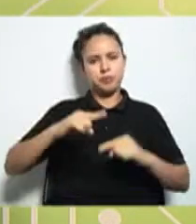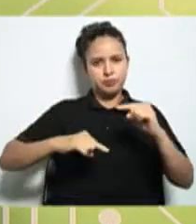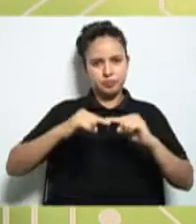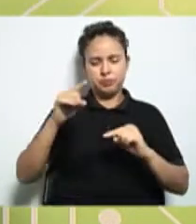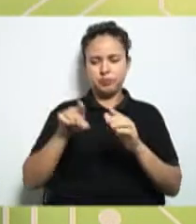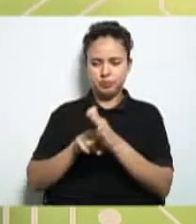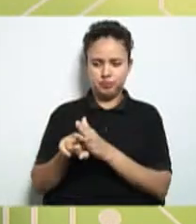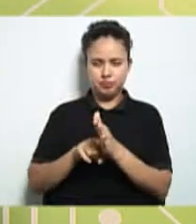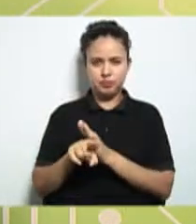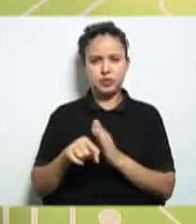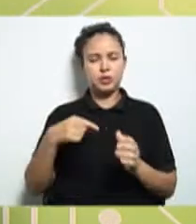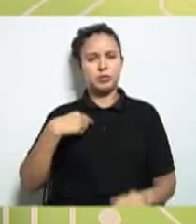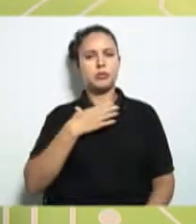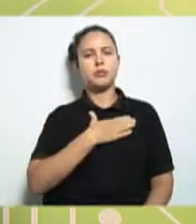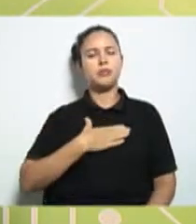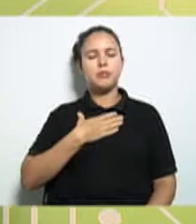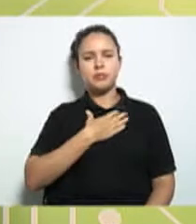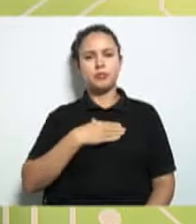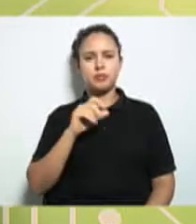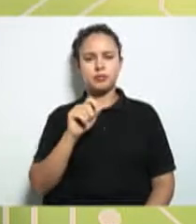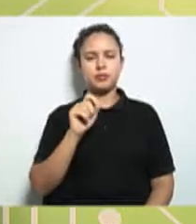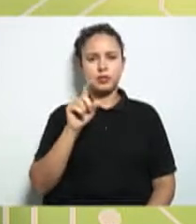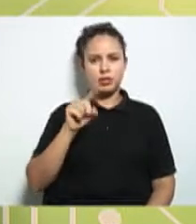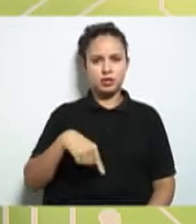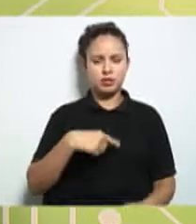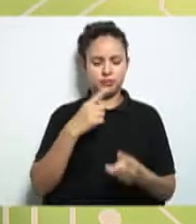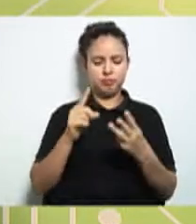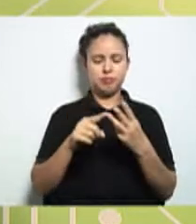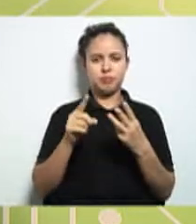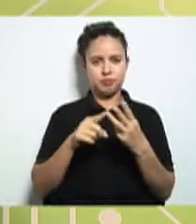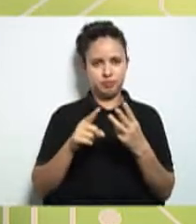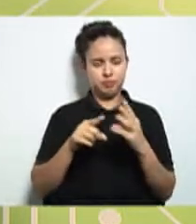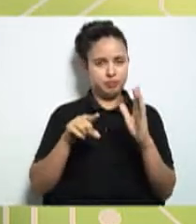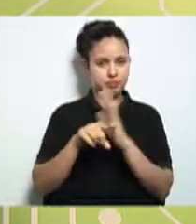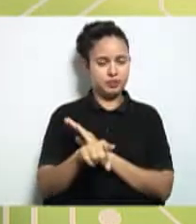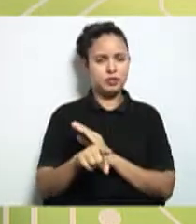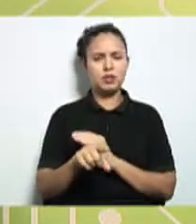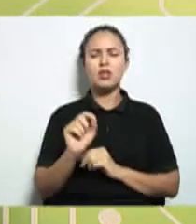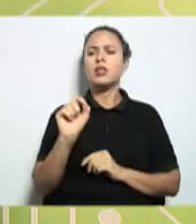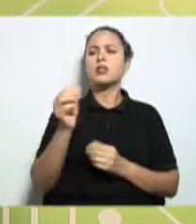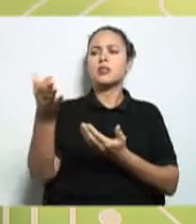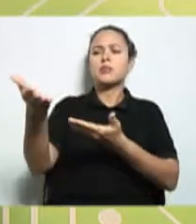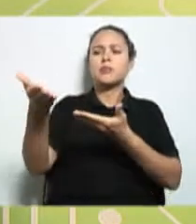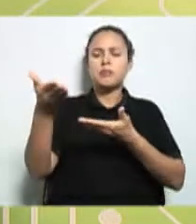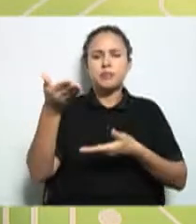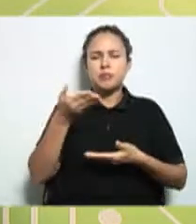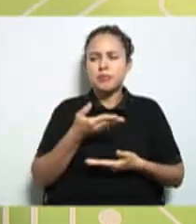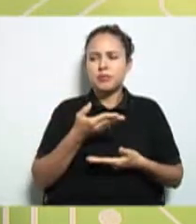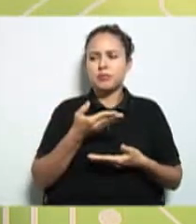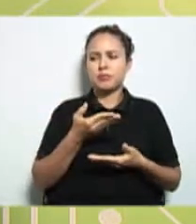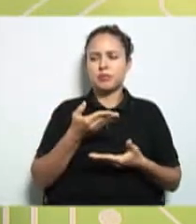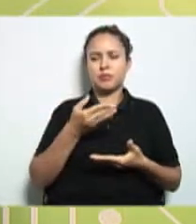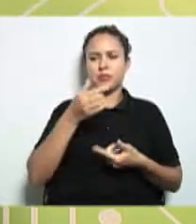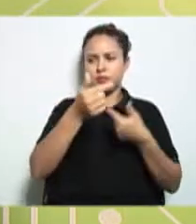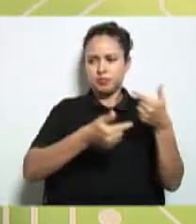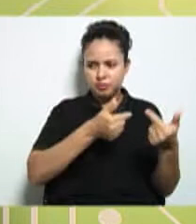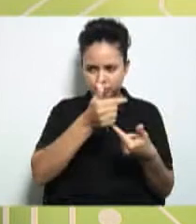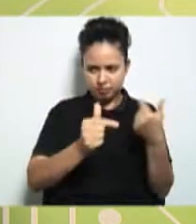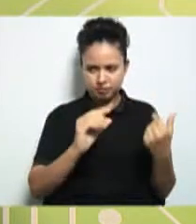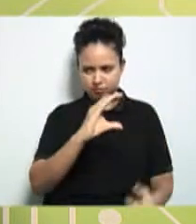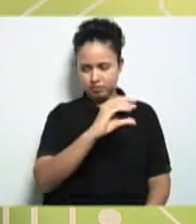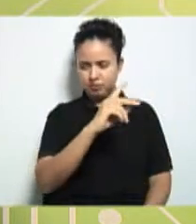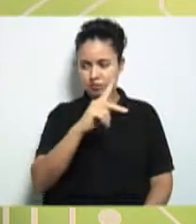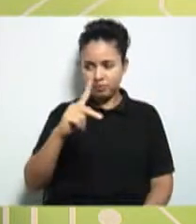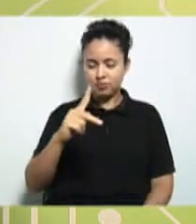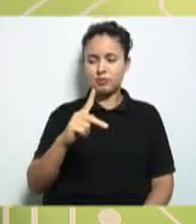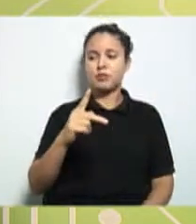que eu achei bem interessante foi na terceira pergunta, quando ele diz assim, olha, quem você convidaria